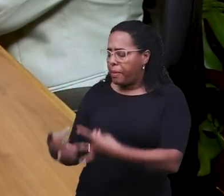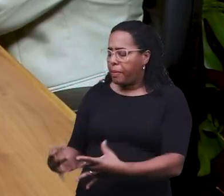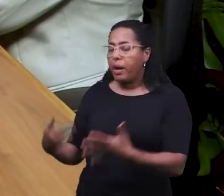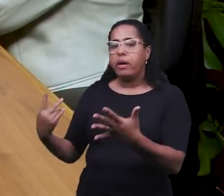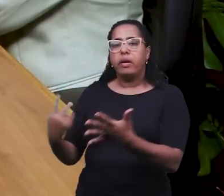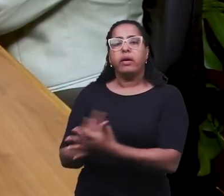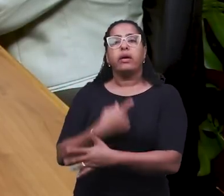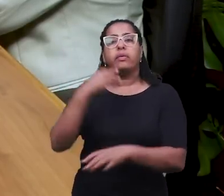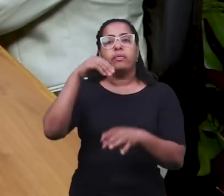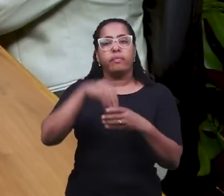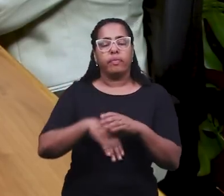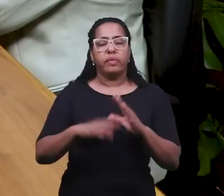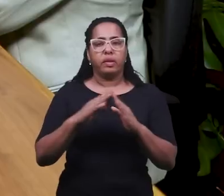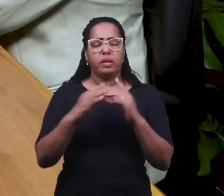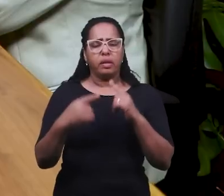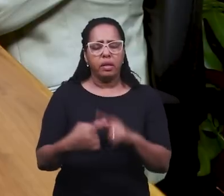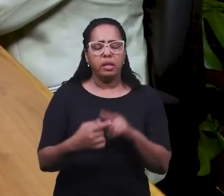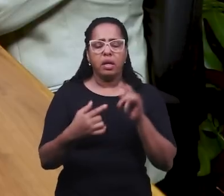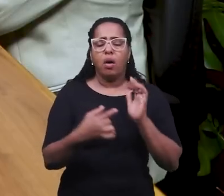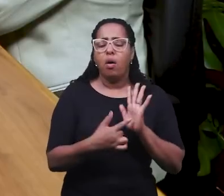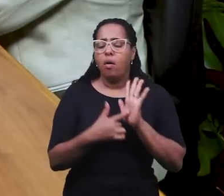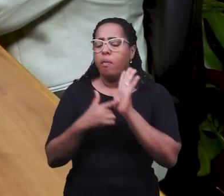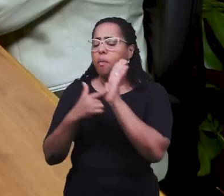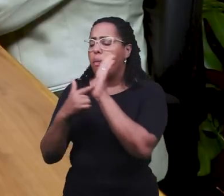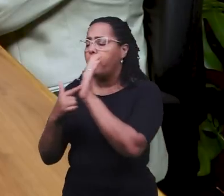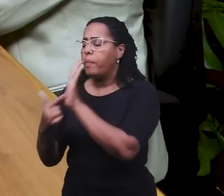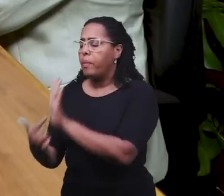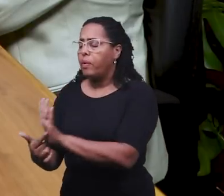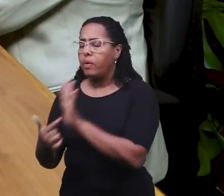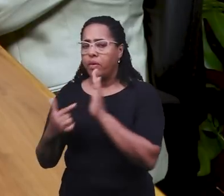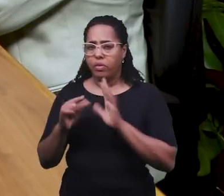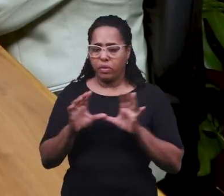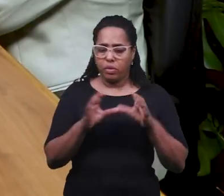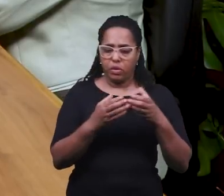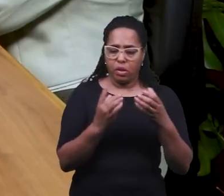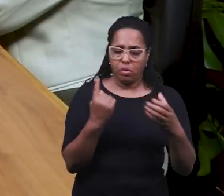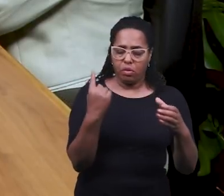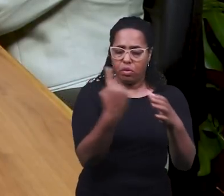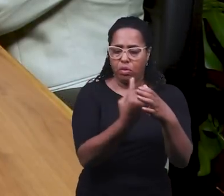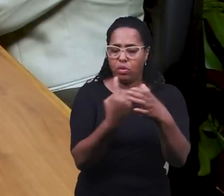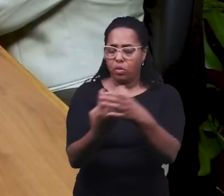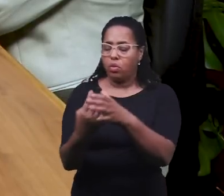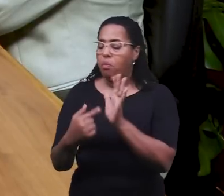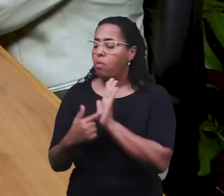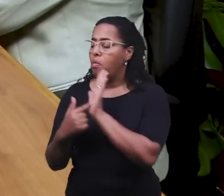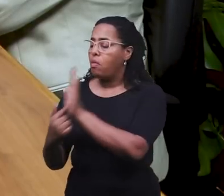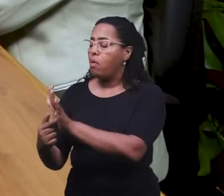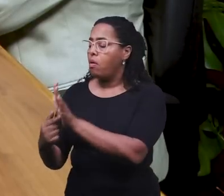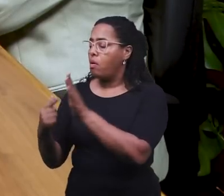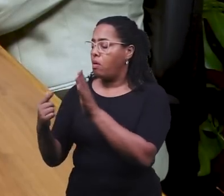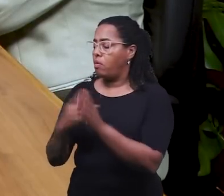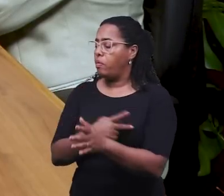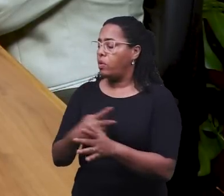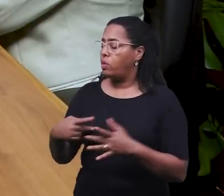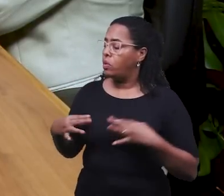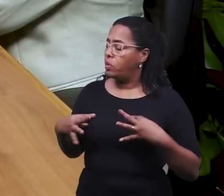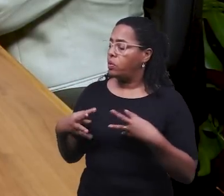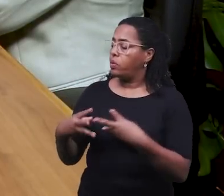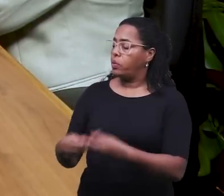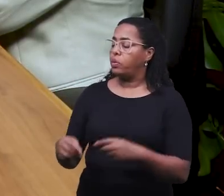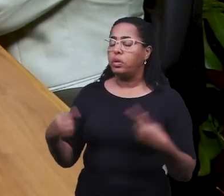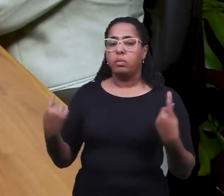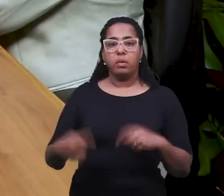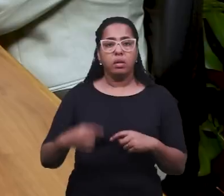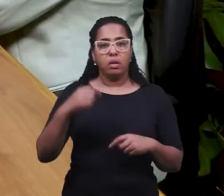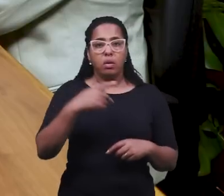igreja. Então os diáconos eles trazem, quer dizer, eles que estão nos grupos, eles trazem para o pastor toda a